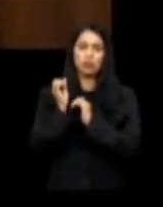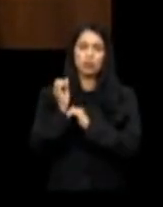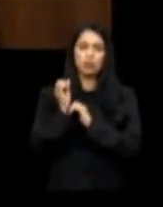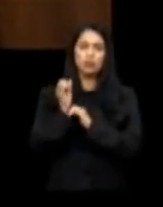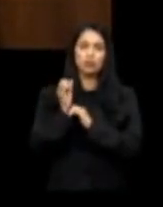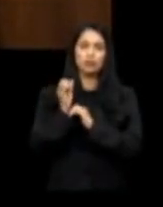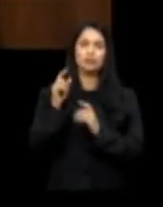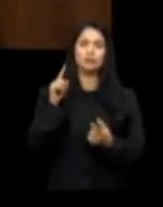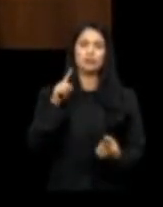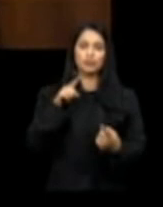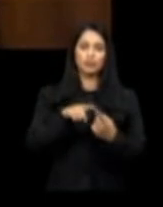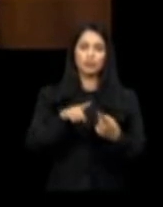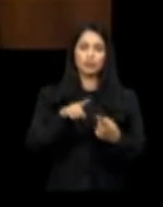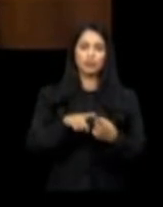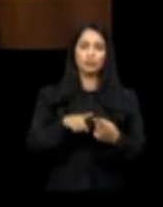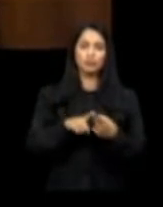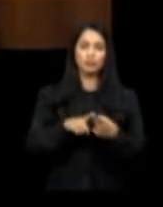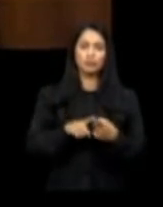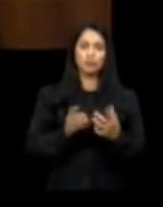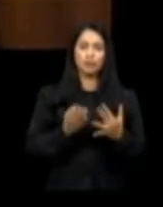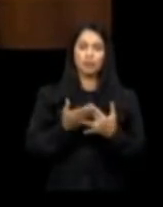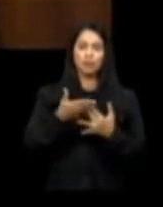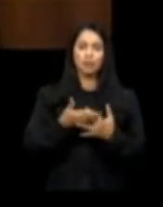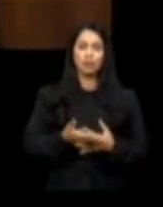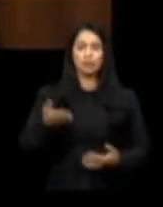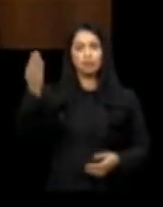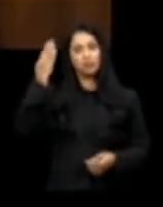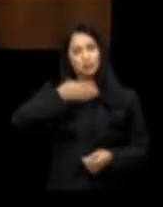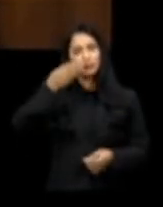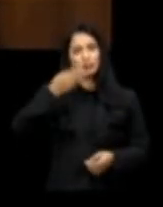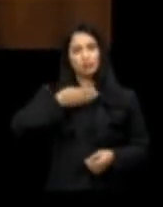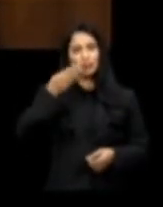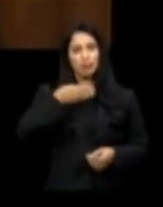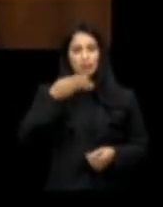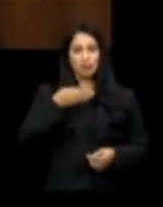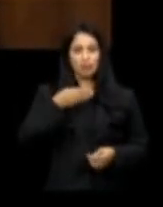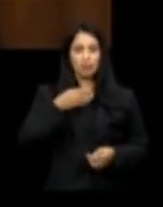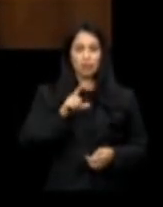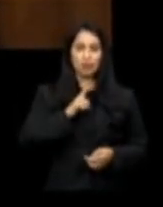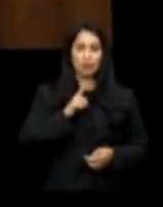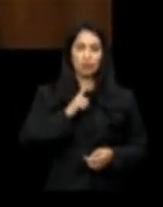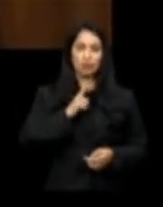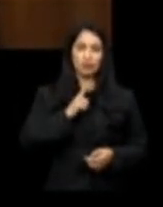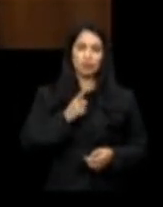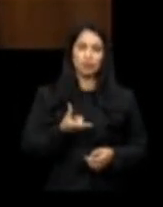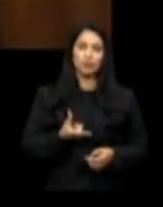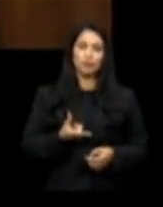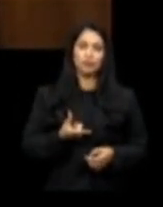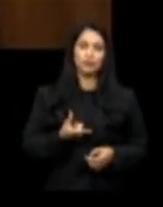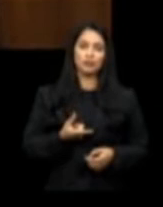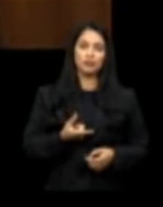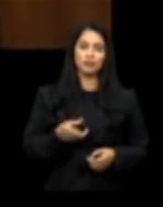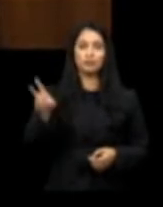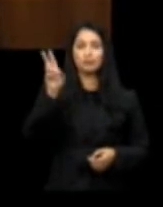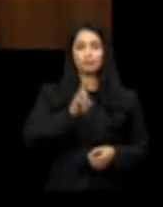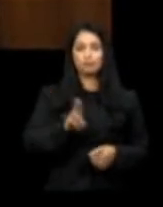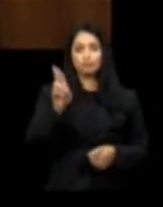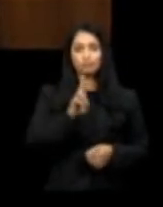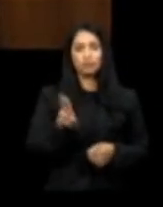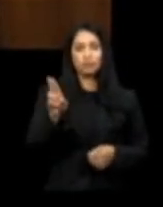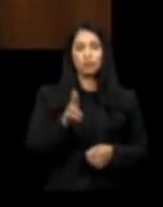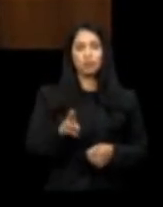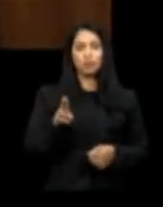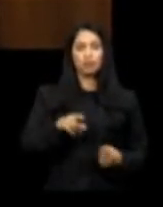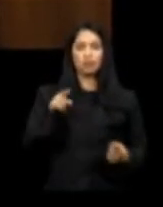como objeto de certidão ou meio de prova em processo administrativo, fiscal ou tal, e serão usados exclusivamente